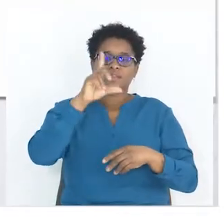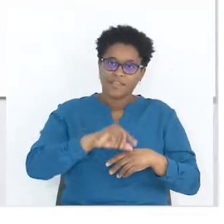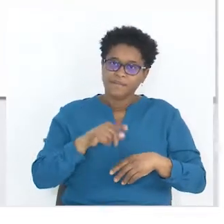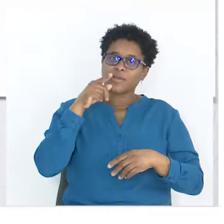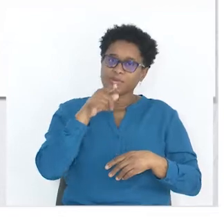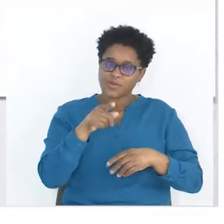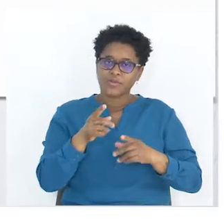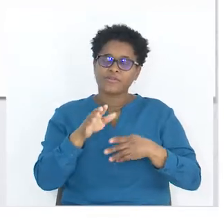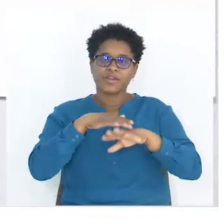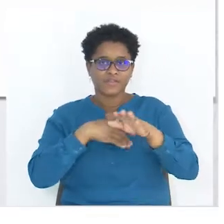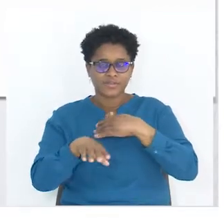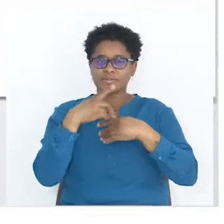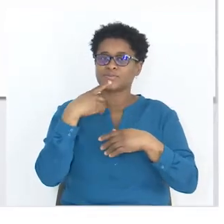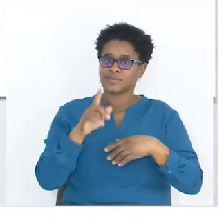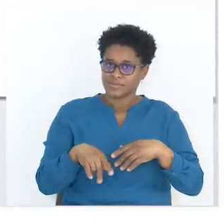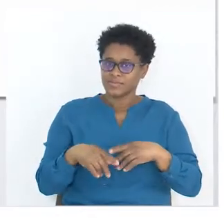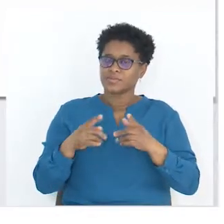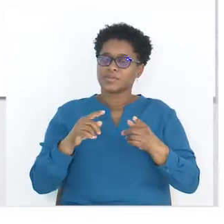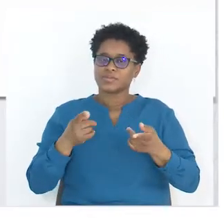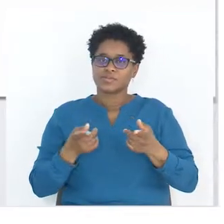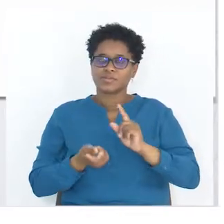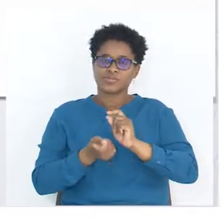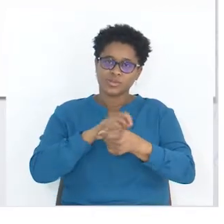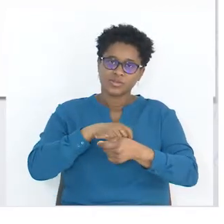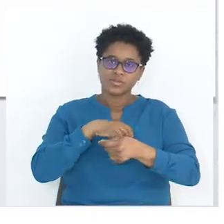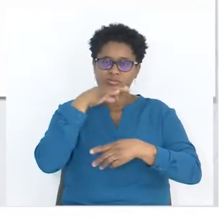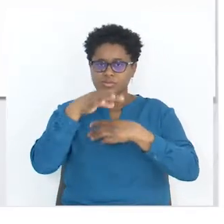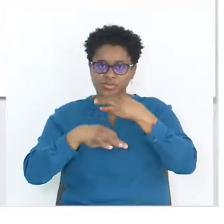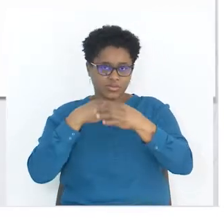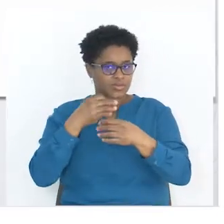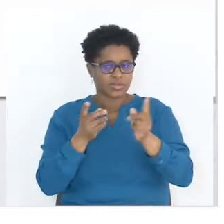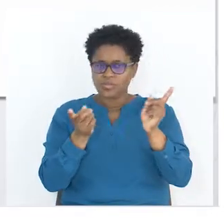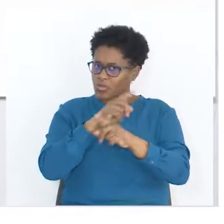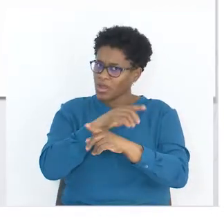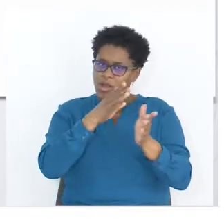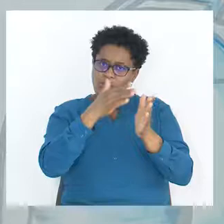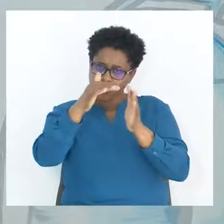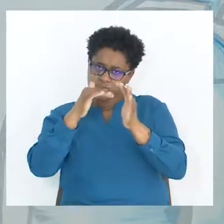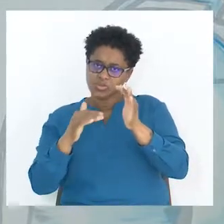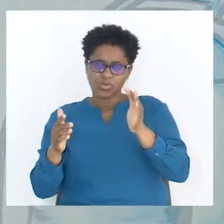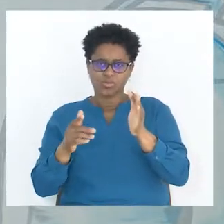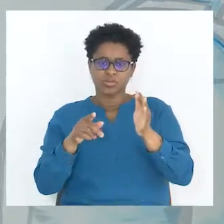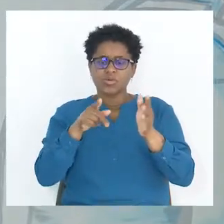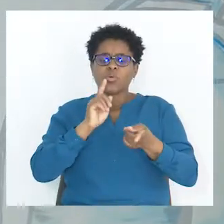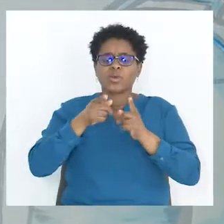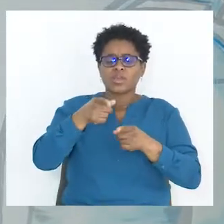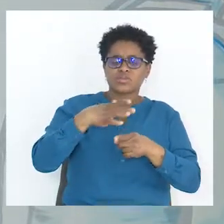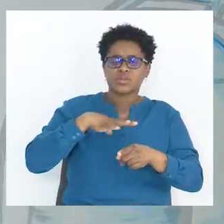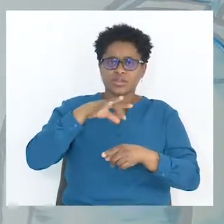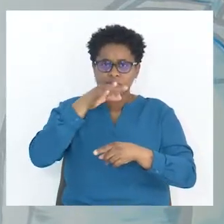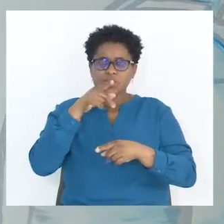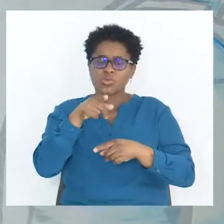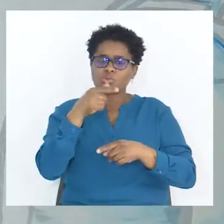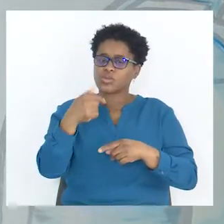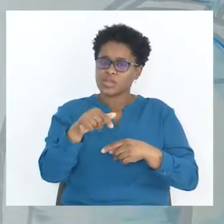tu vais reformular o discurso sem tomar posição. O que é que isso quer dizer? Tu tens